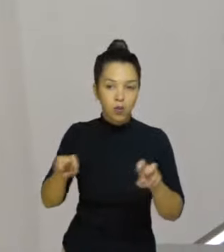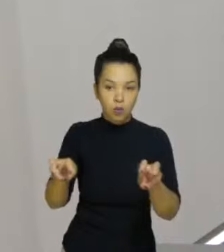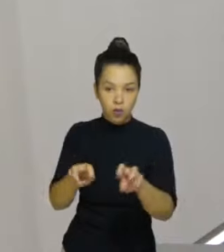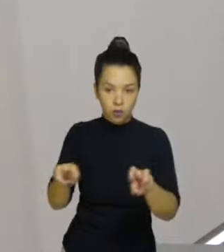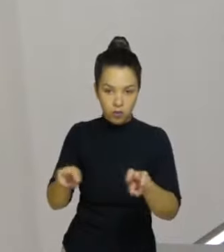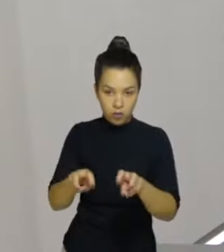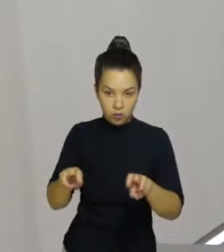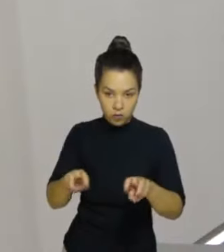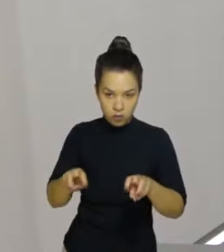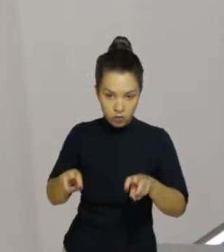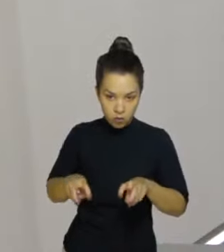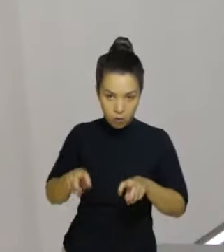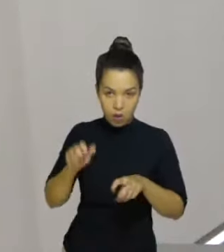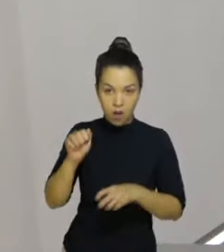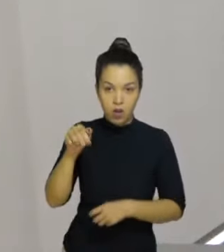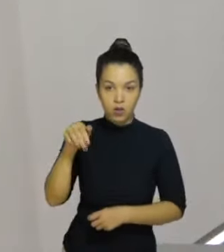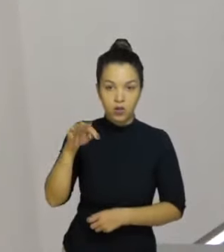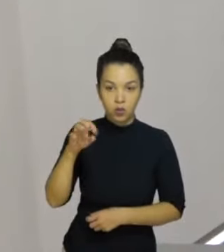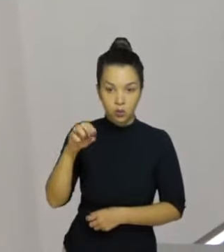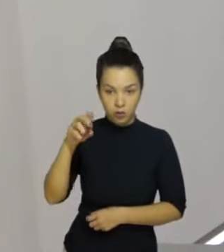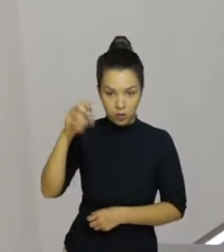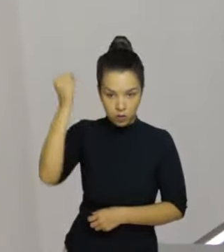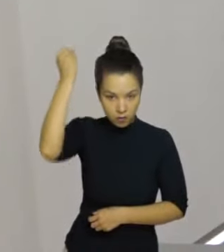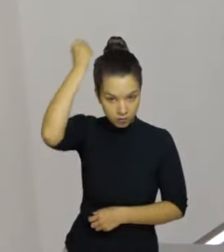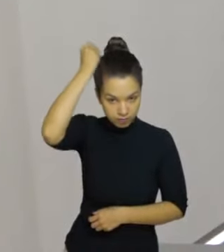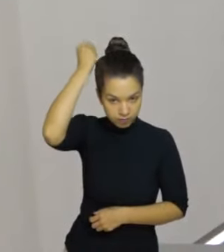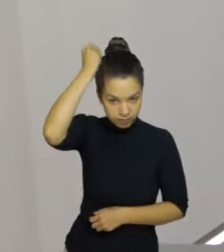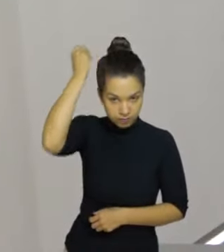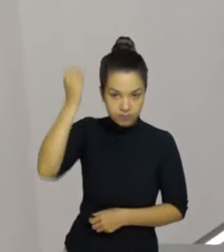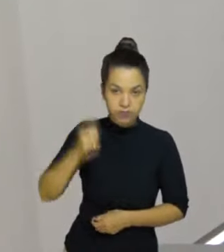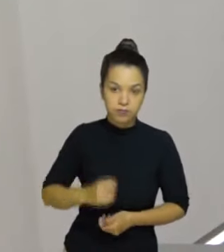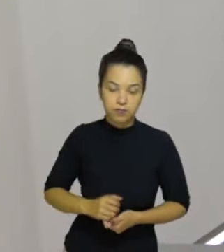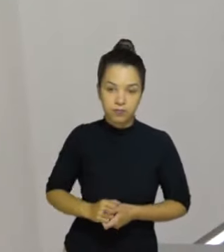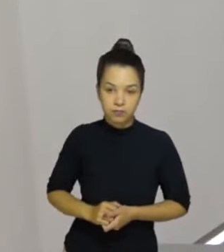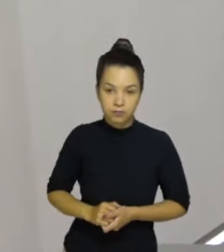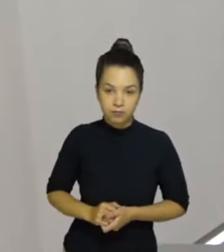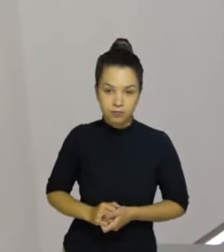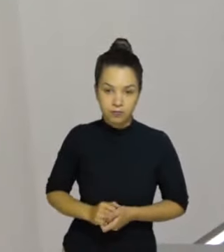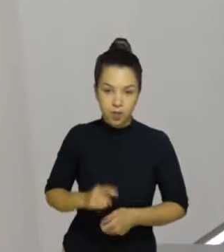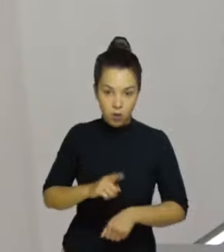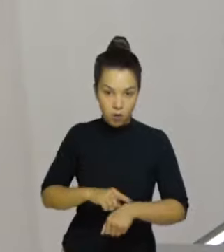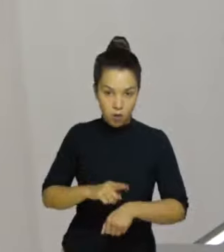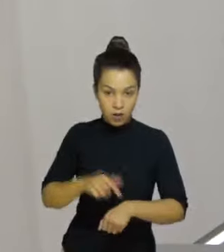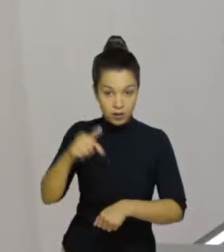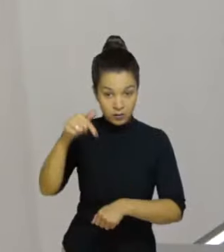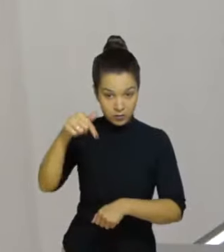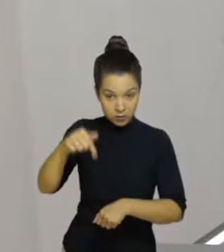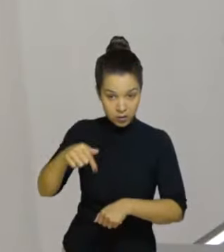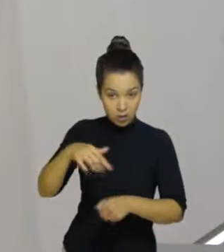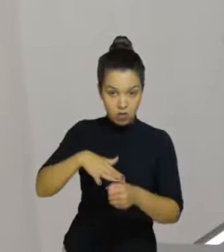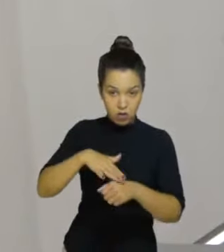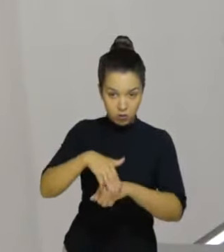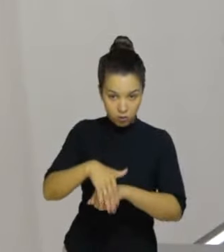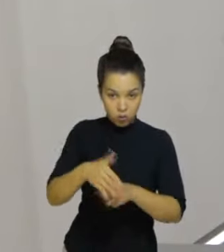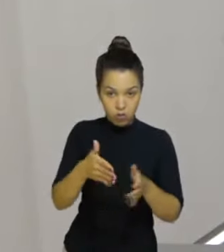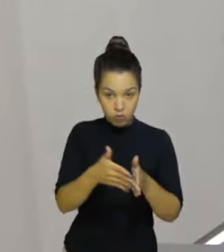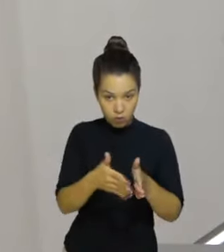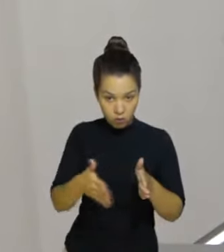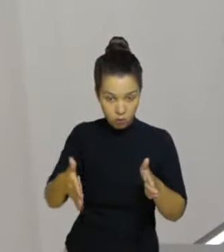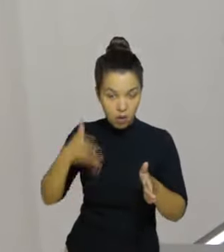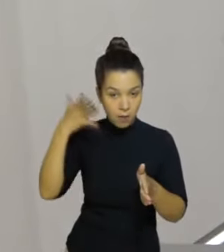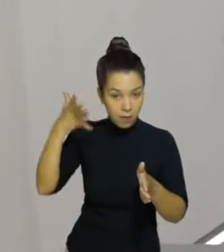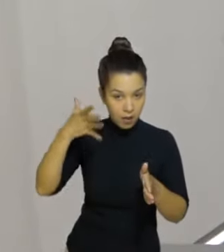a partir das 19 horas, a palestra O Segredo do Sucesso da Educação